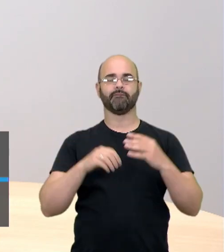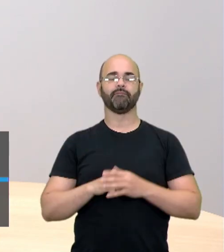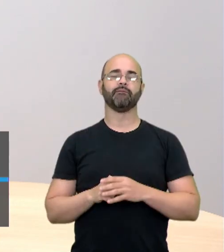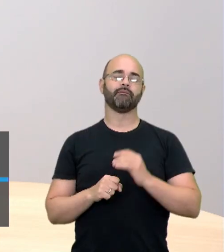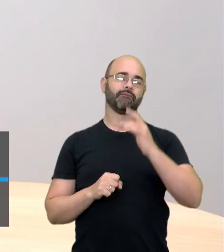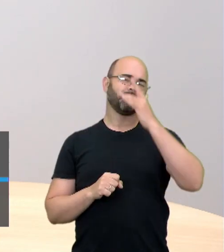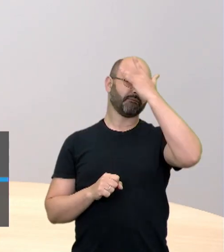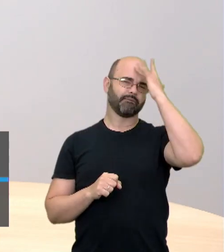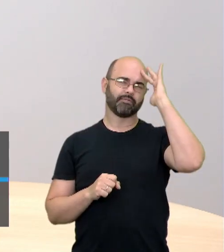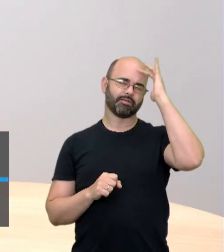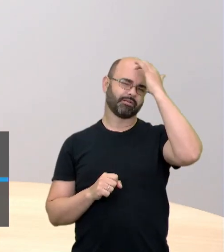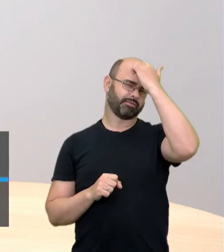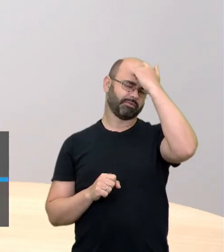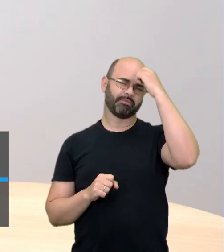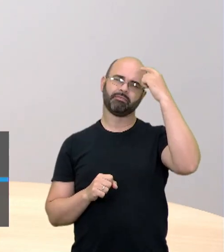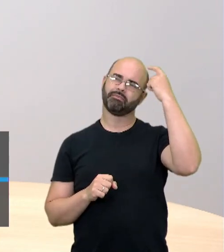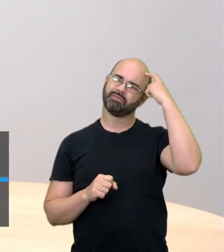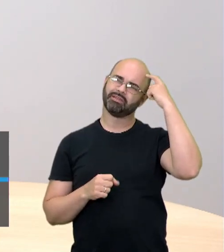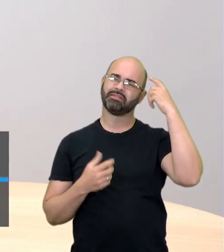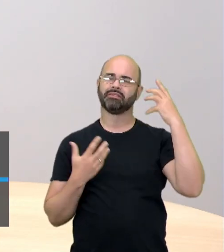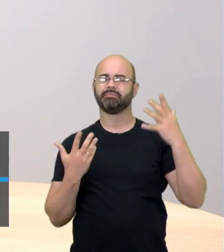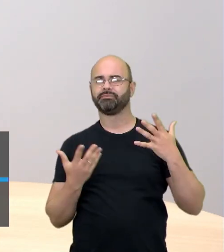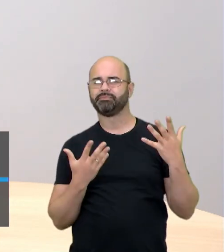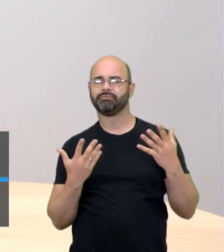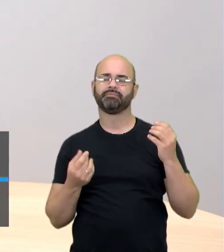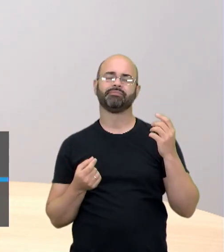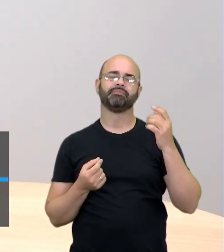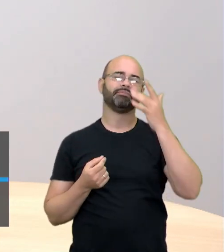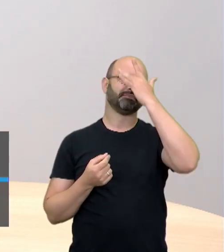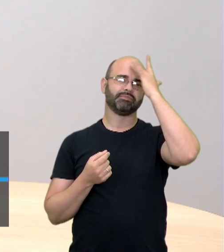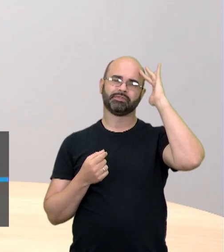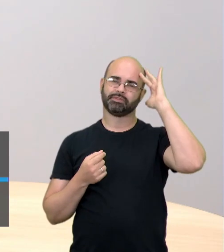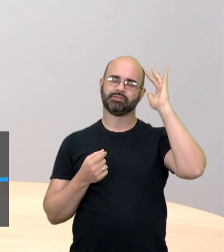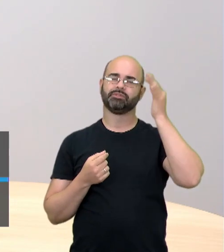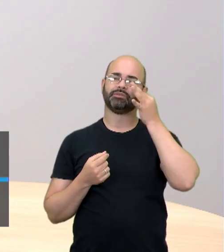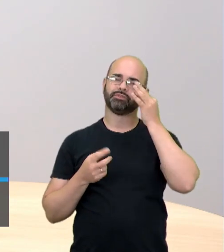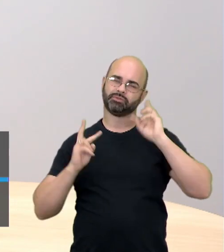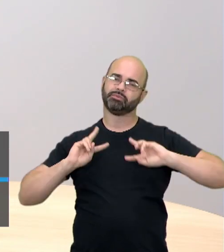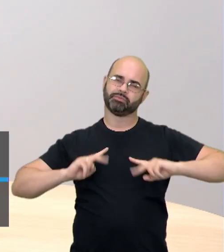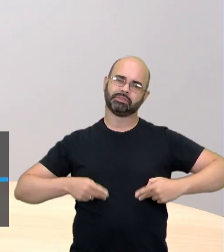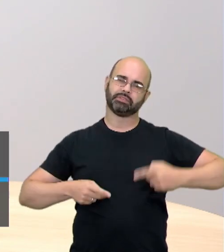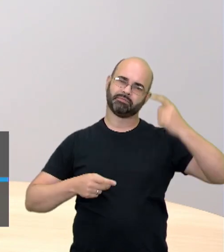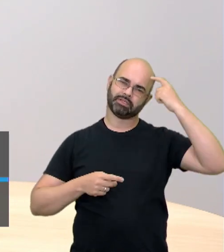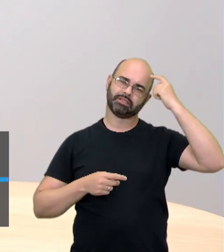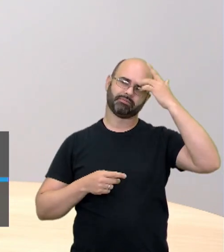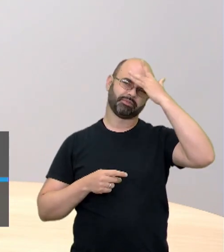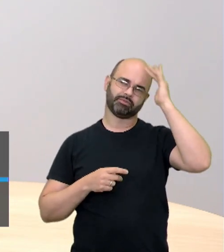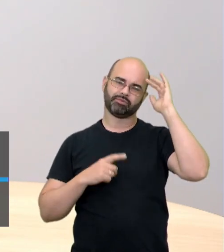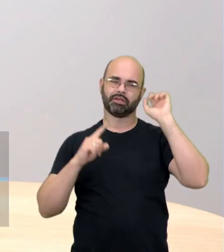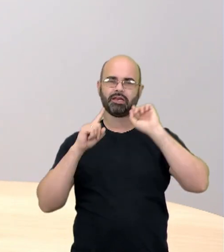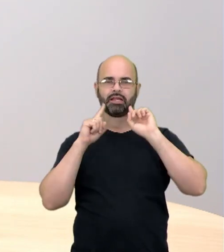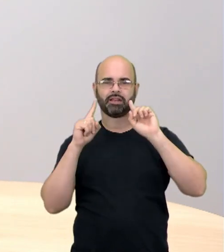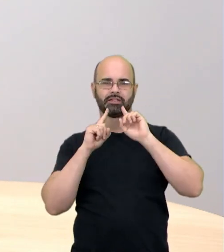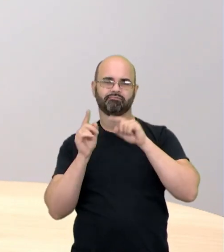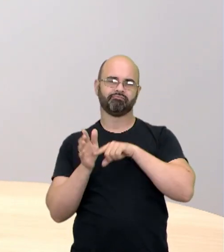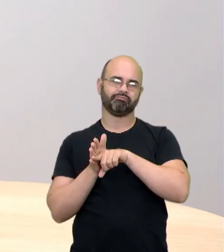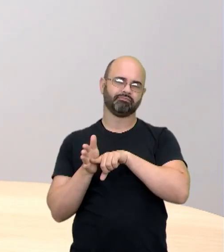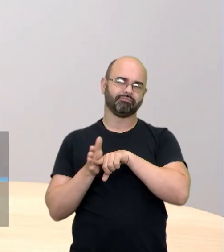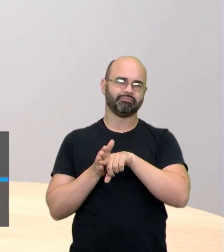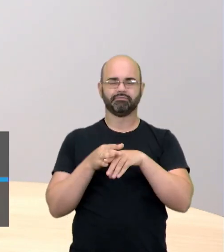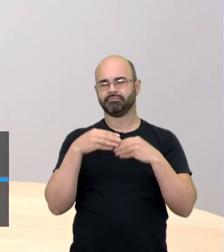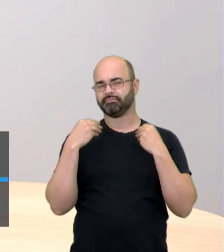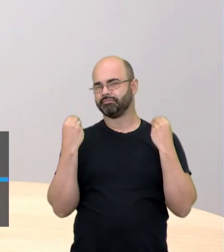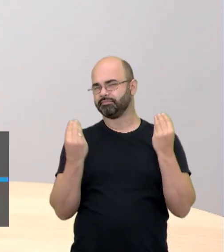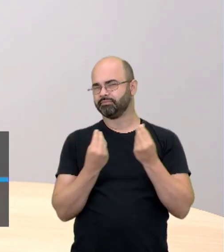período assim em que, olha, o pensamento humano, em termos de crítica e de investigação, teria ficado um